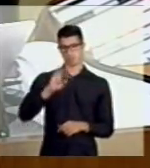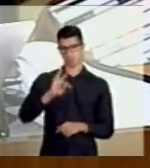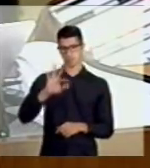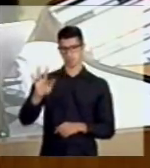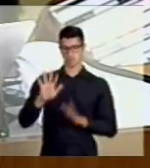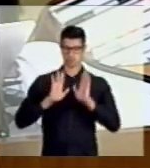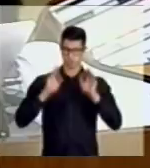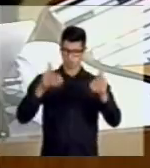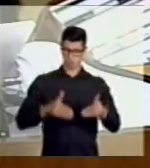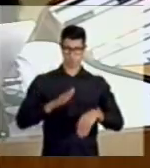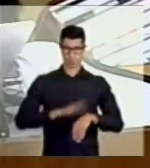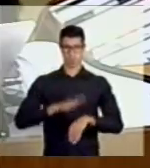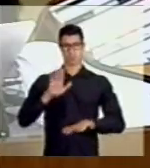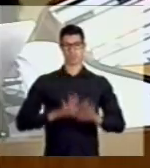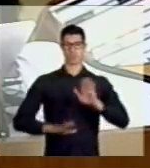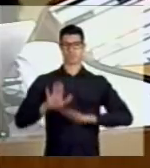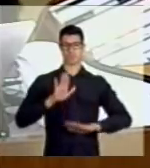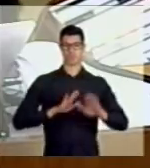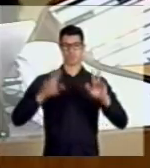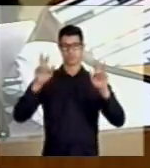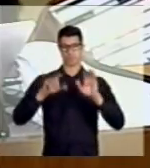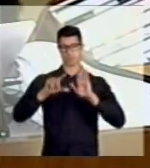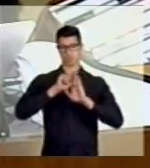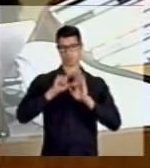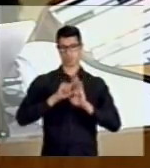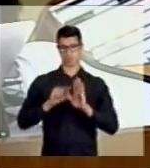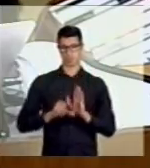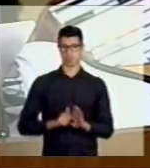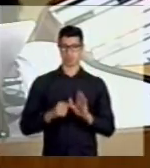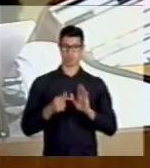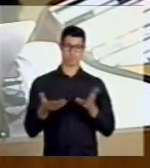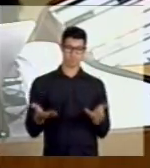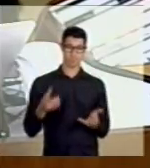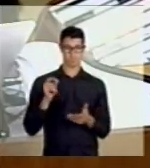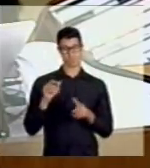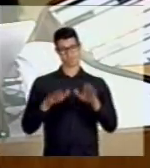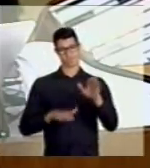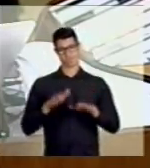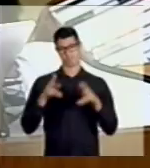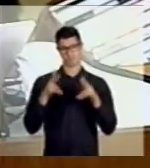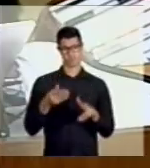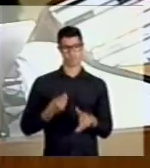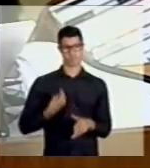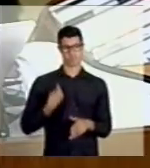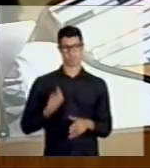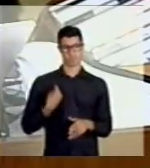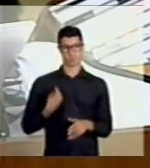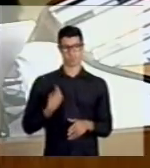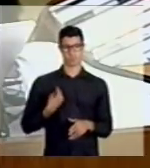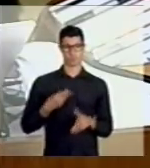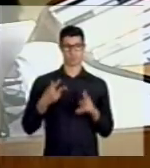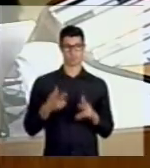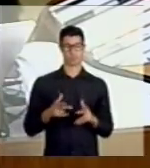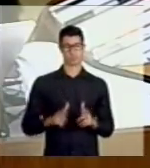se debruce com maior cuidado sobre as cláusulas acordadas, mormente em caso como o presente, consistente